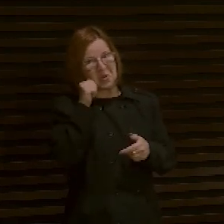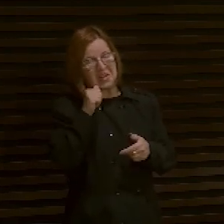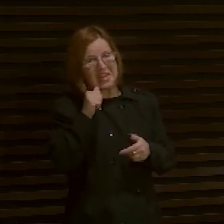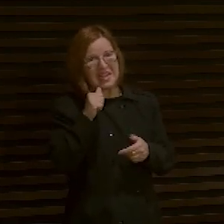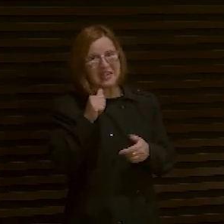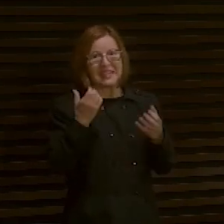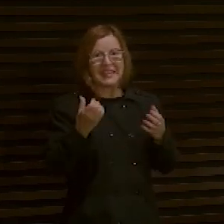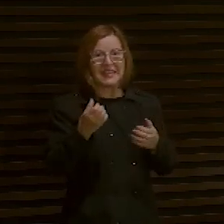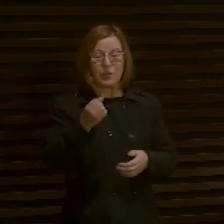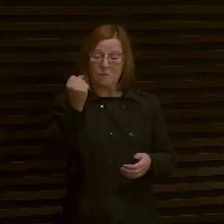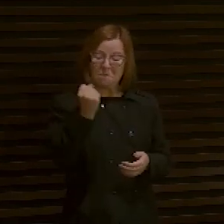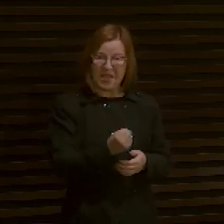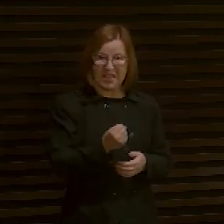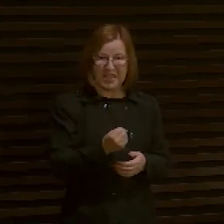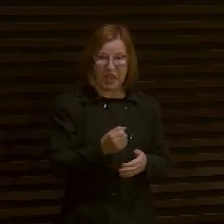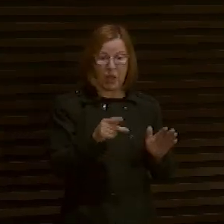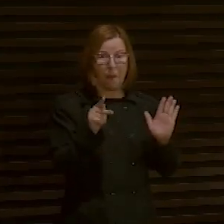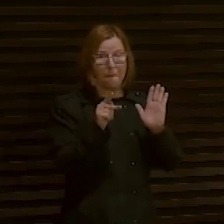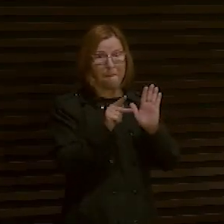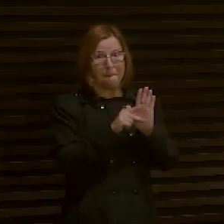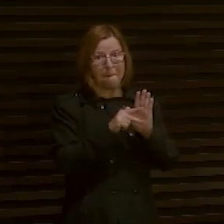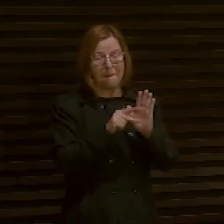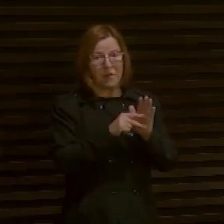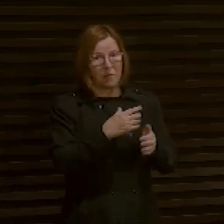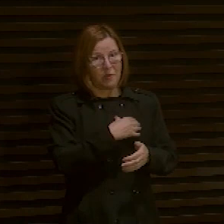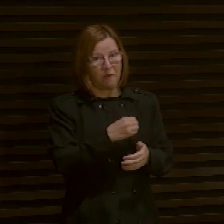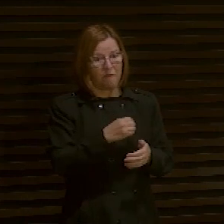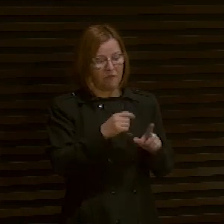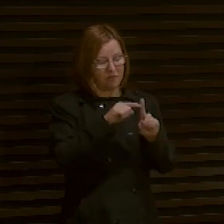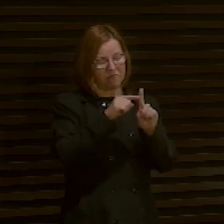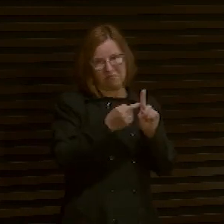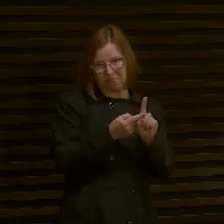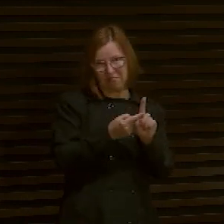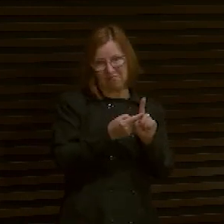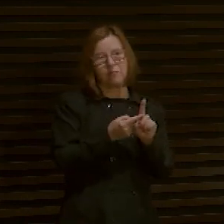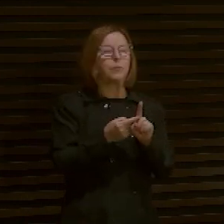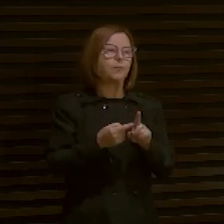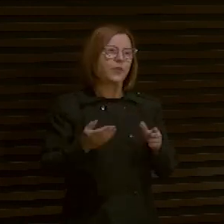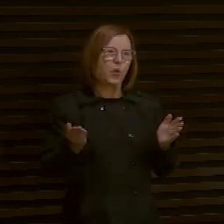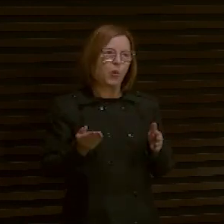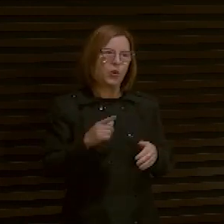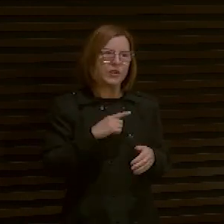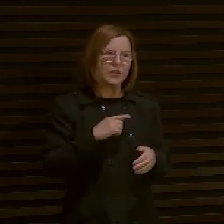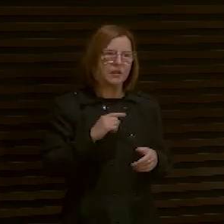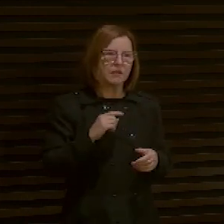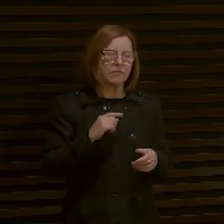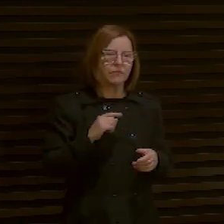mães. Inclusive hoje nós temos o ato contra o aborto. Se você puder, meu irmão, estar presente